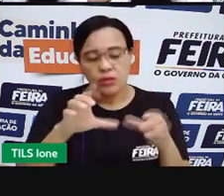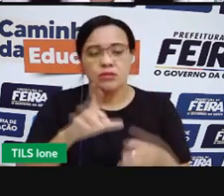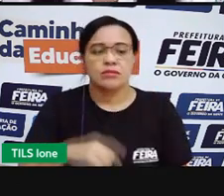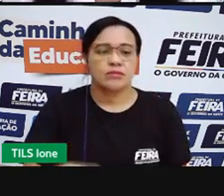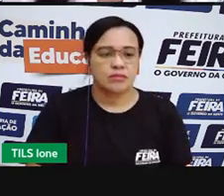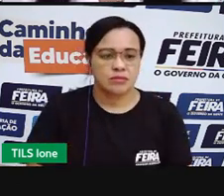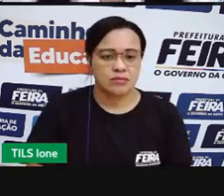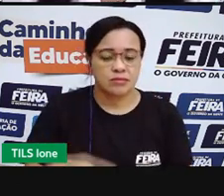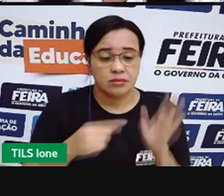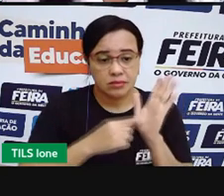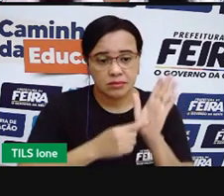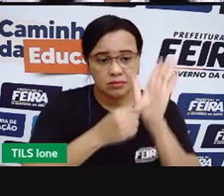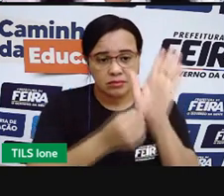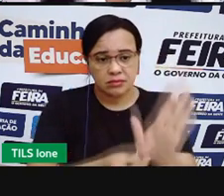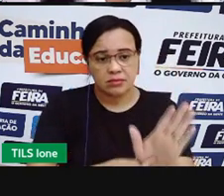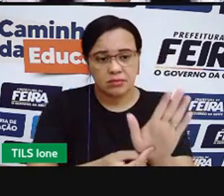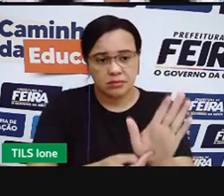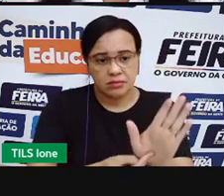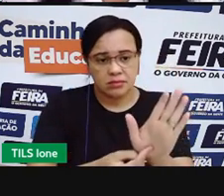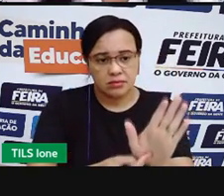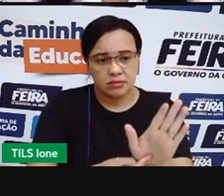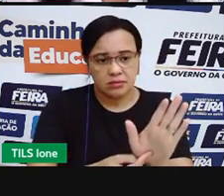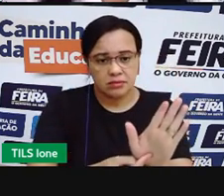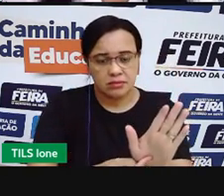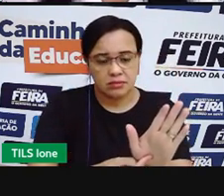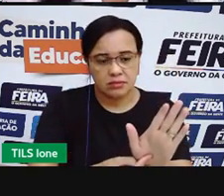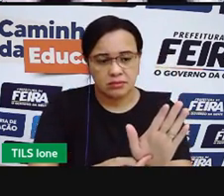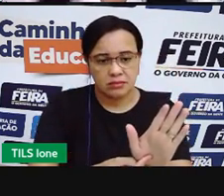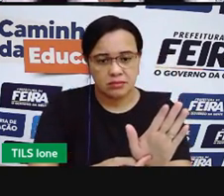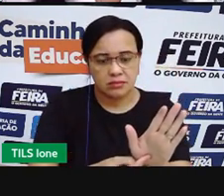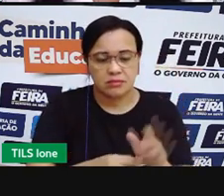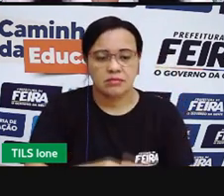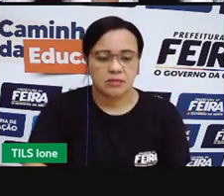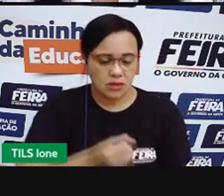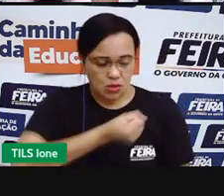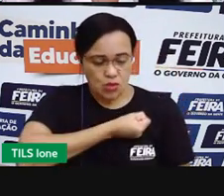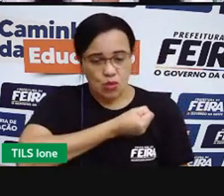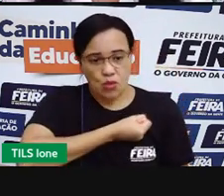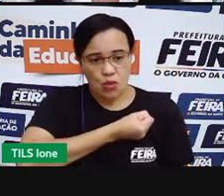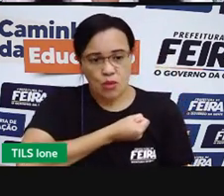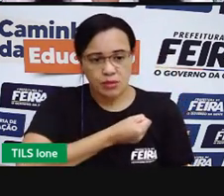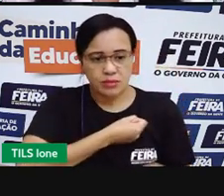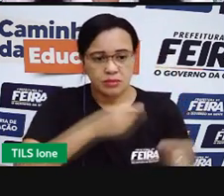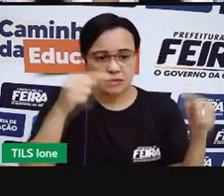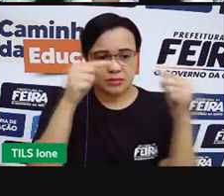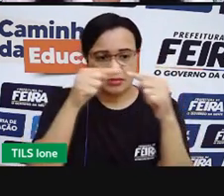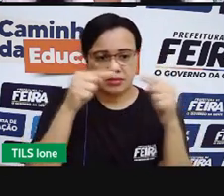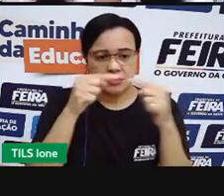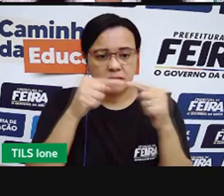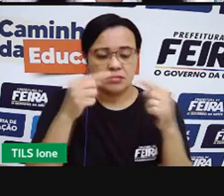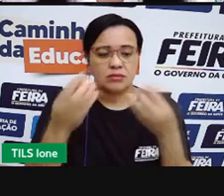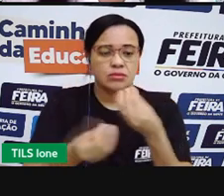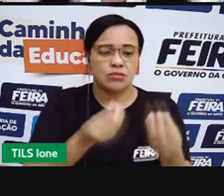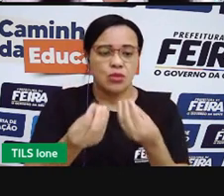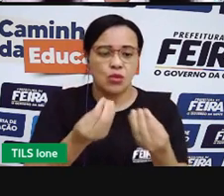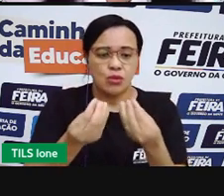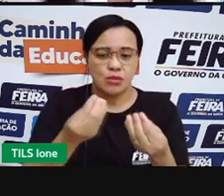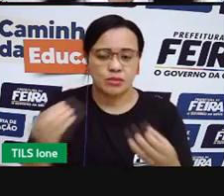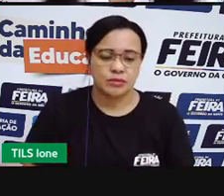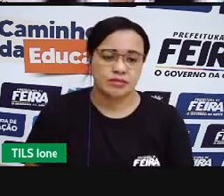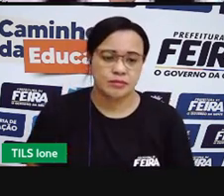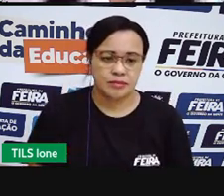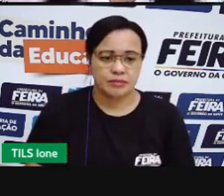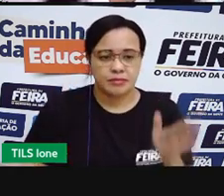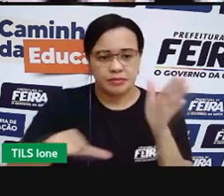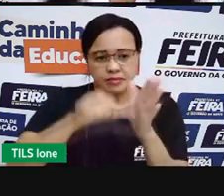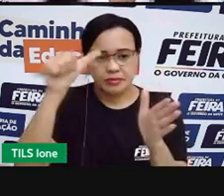quero mostrar para vocês a representação numérica dessas quantidades que a gente já viu. Então,